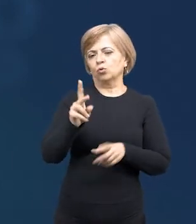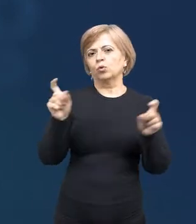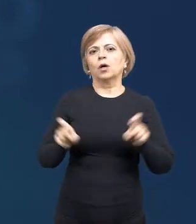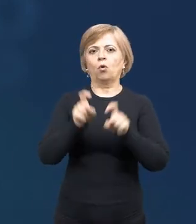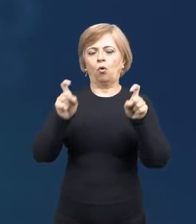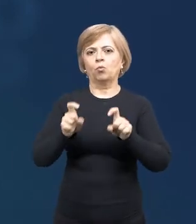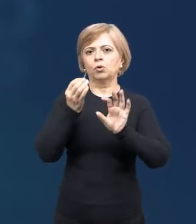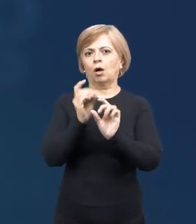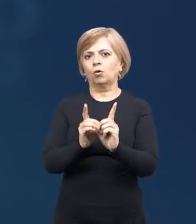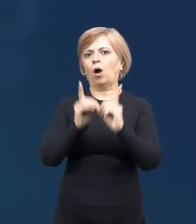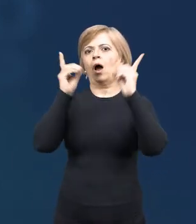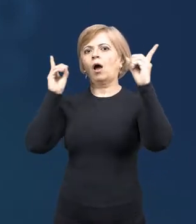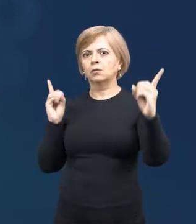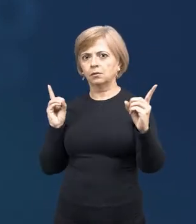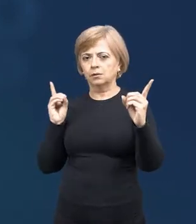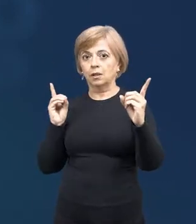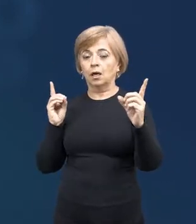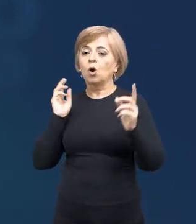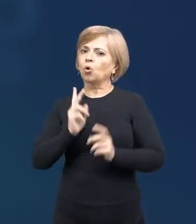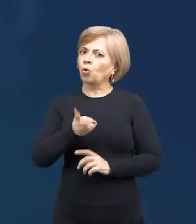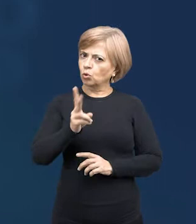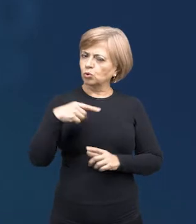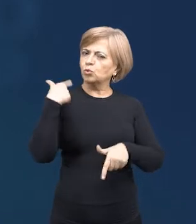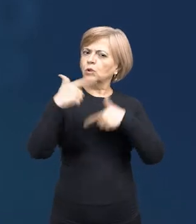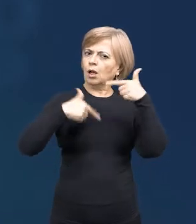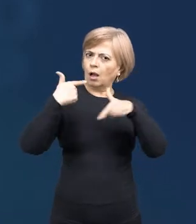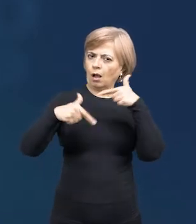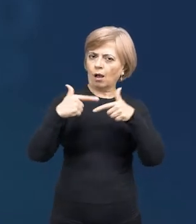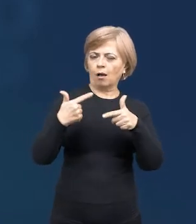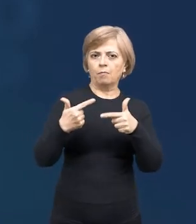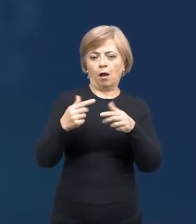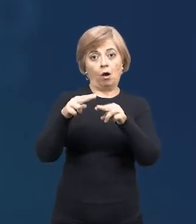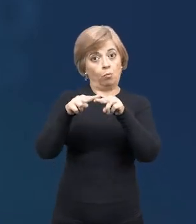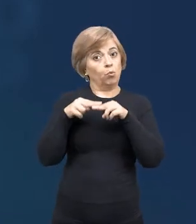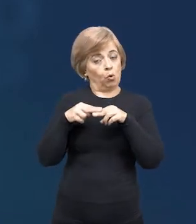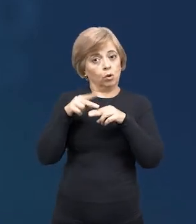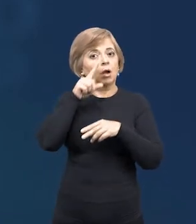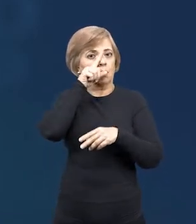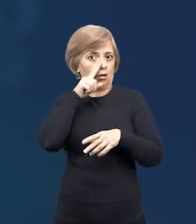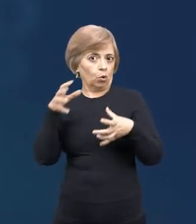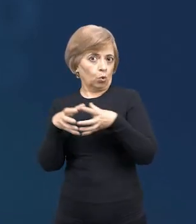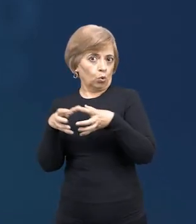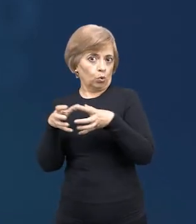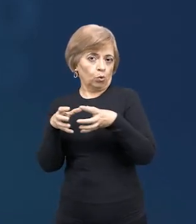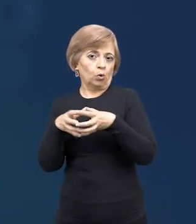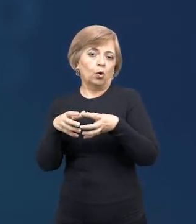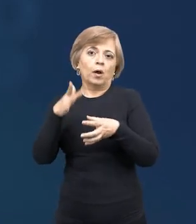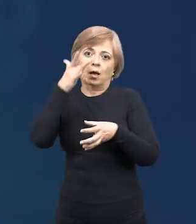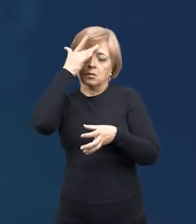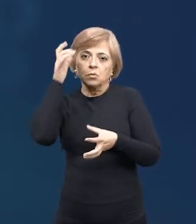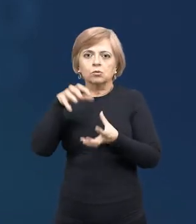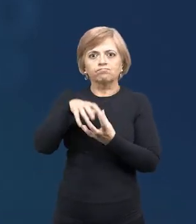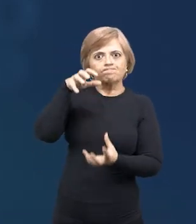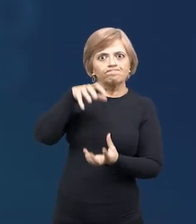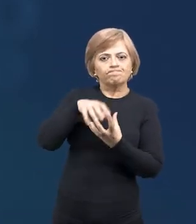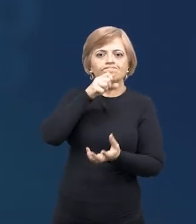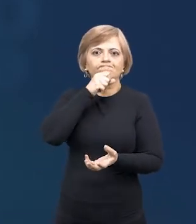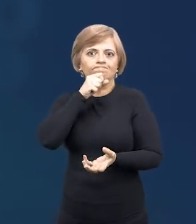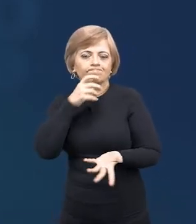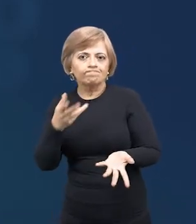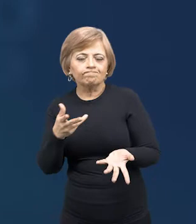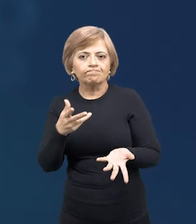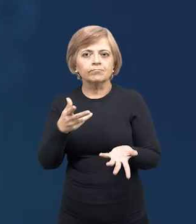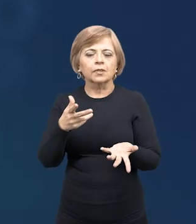teletrabalho. Continuam em teletrabalho, em regime diferenciado de teletrabalho, aqueles que são os integrantes